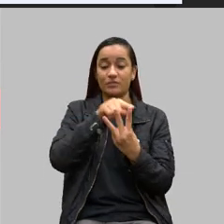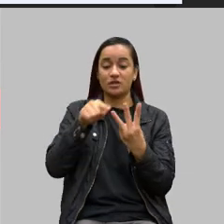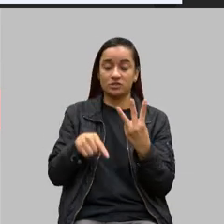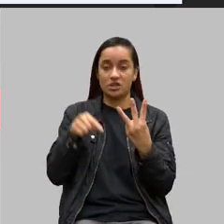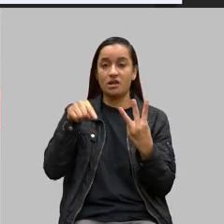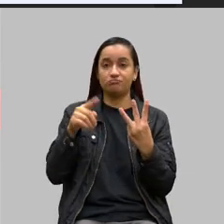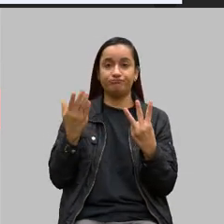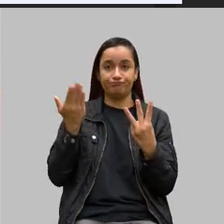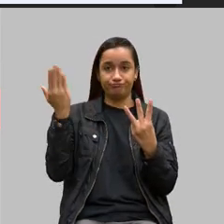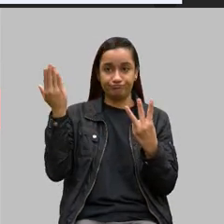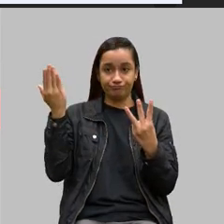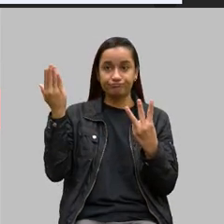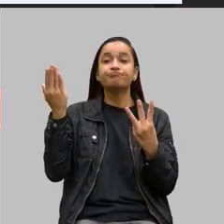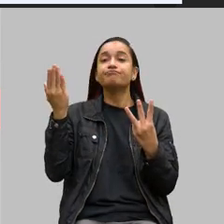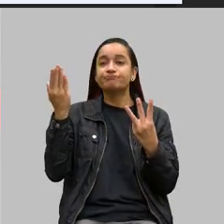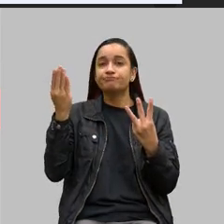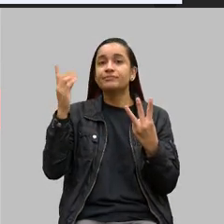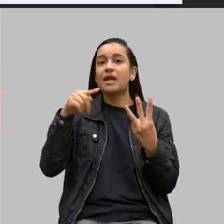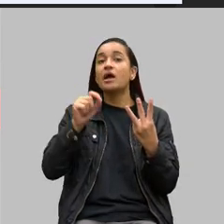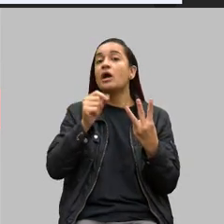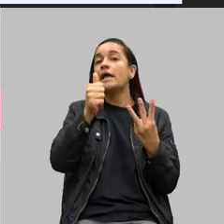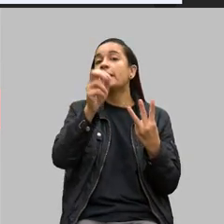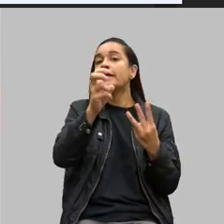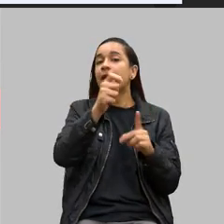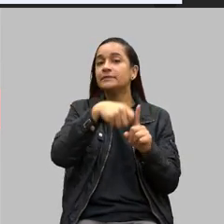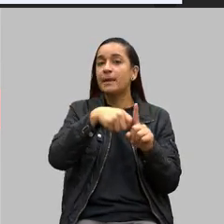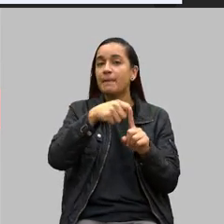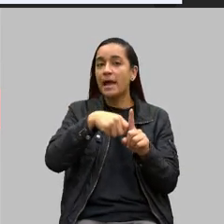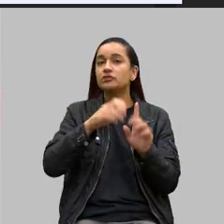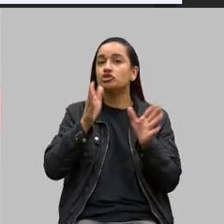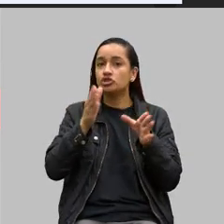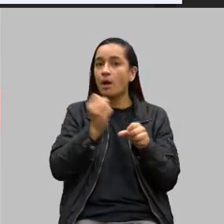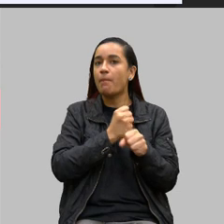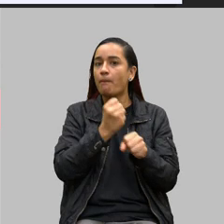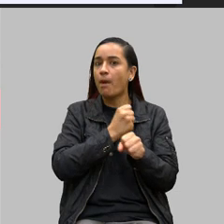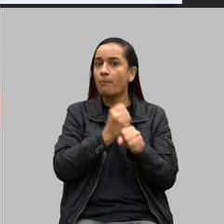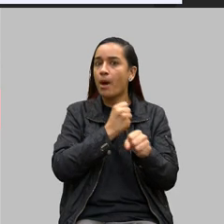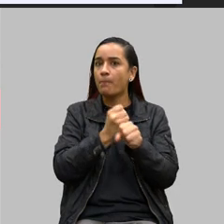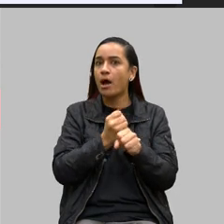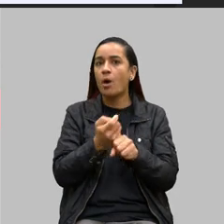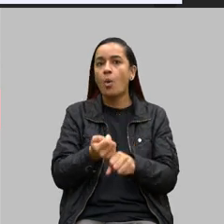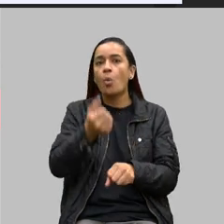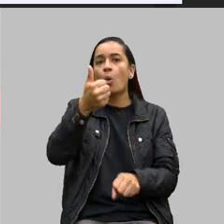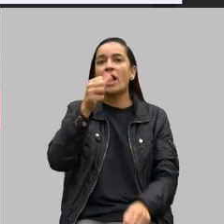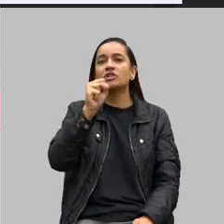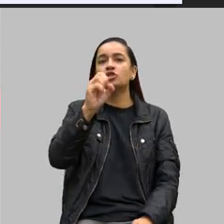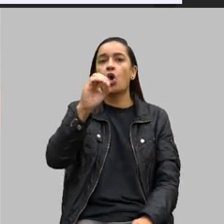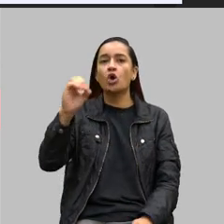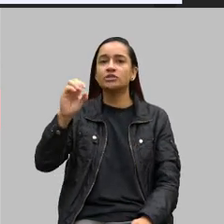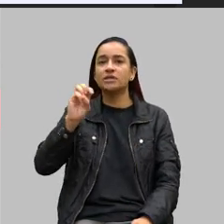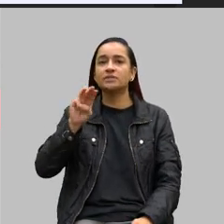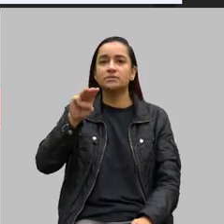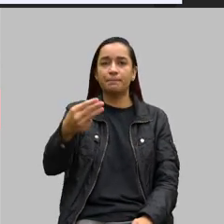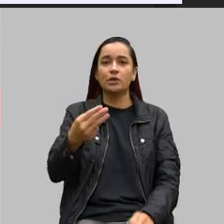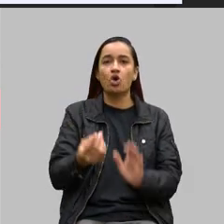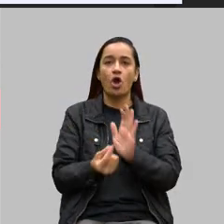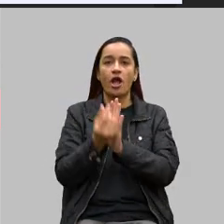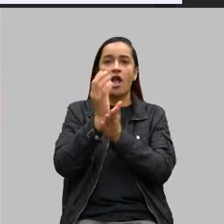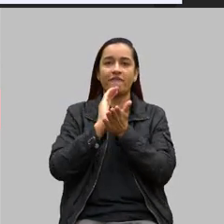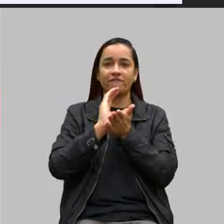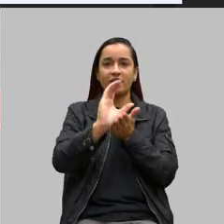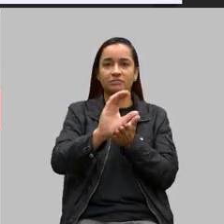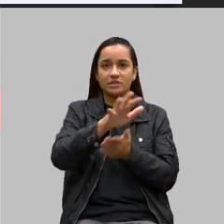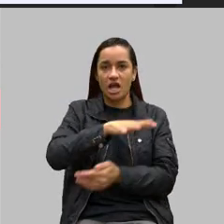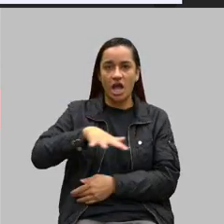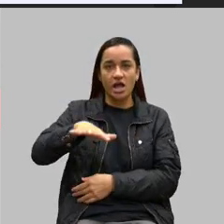somadas em 15 meses de operação Já trouxeram aí quase R 800 milhões de reais de investimento né na região gerando aí